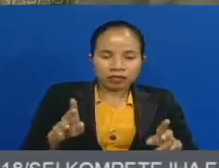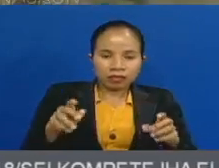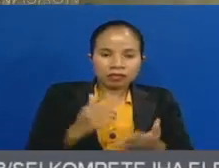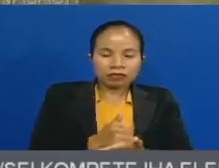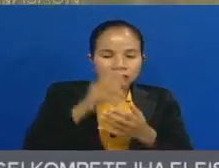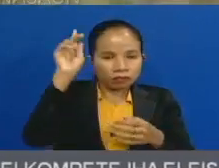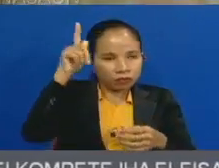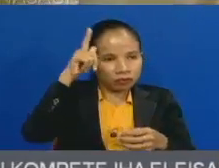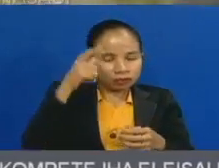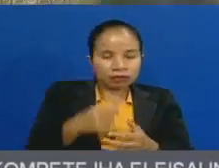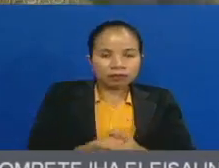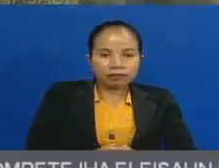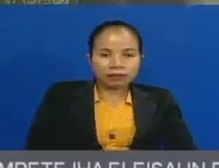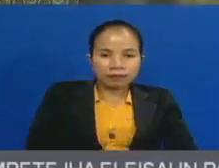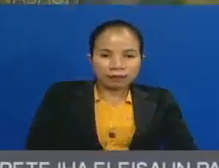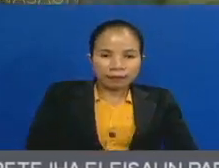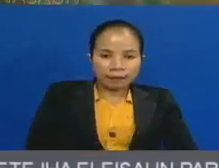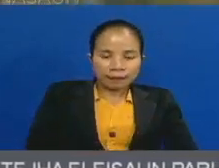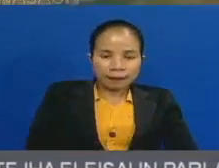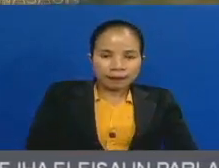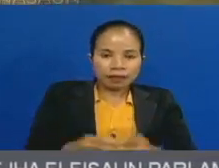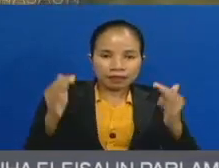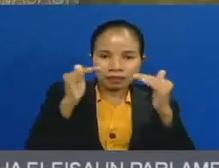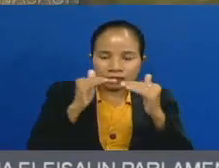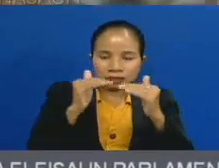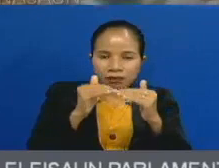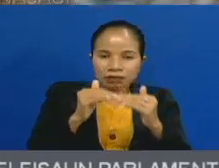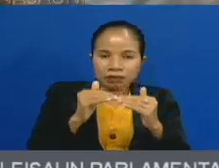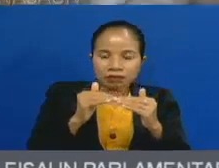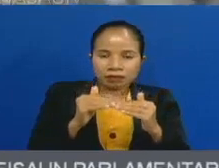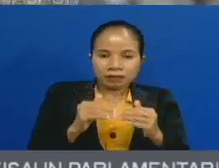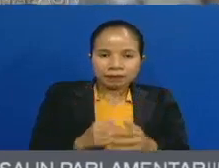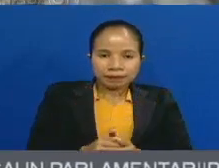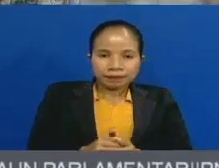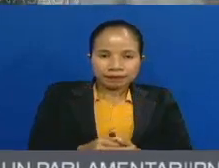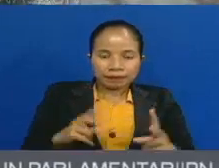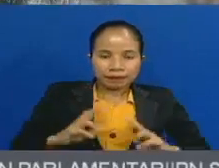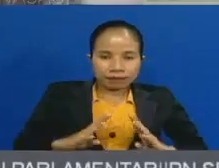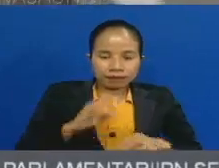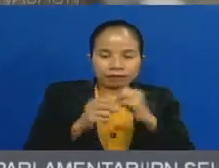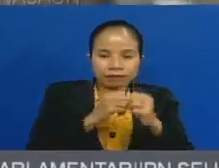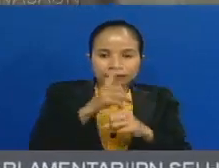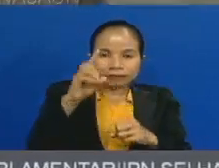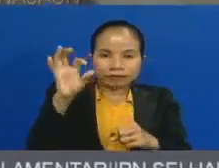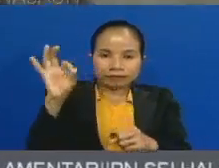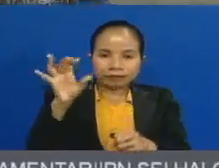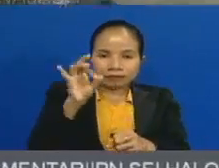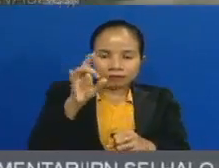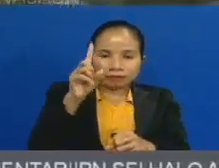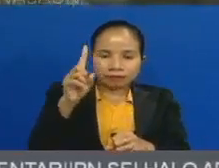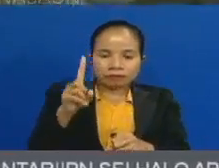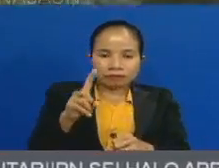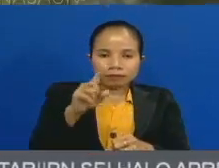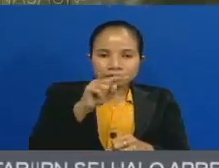a região talisma. E a conferência quadro resistência e a tinan rihunda tu se walu nulu resin ida,